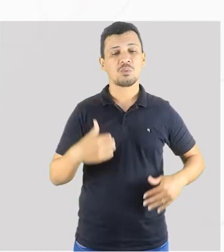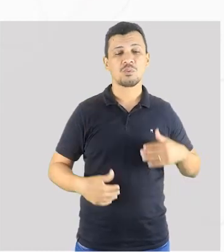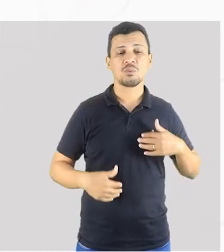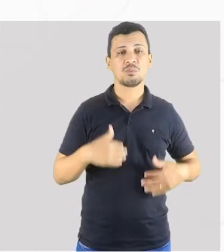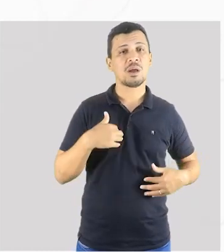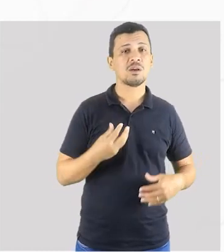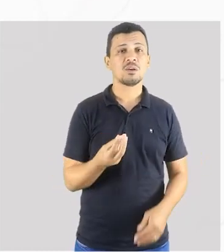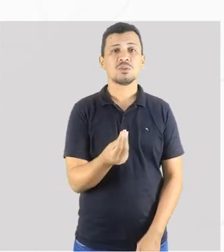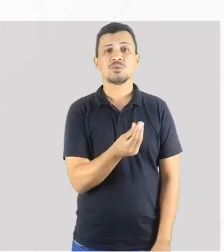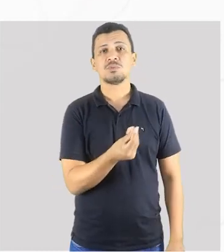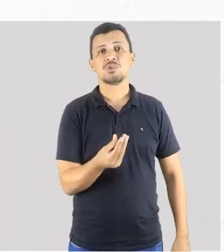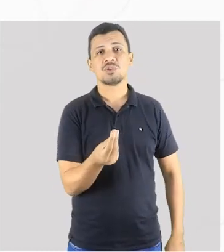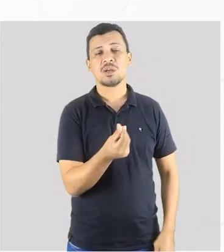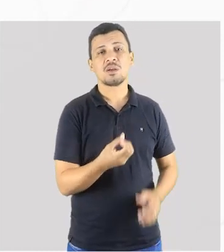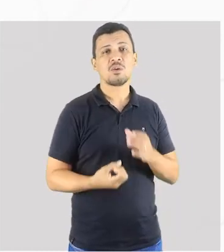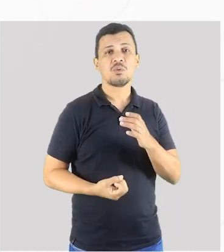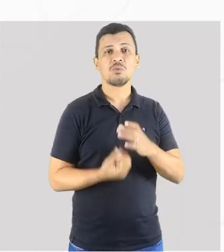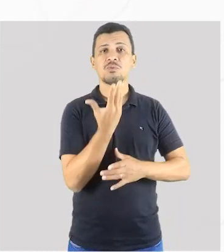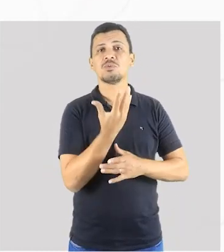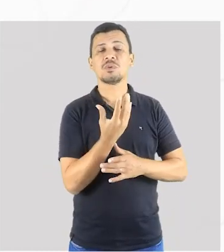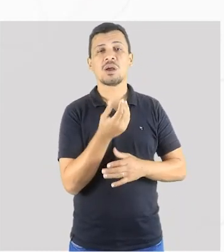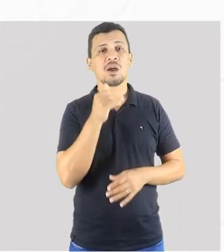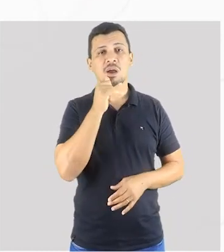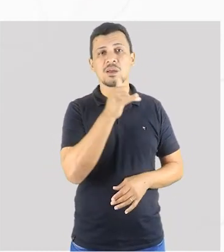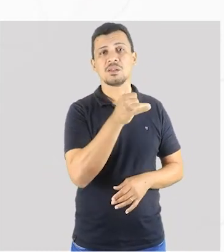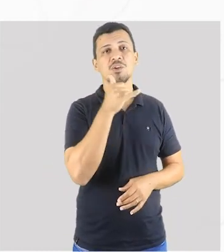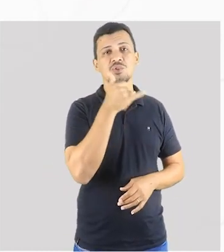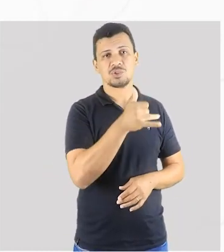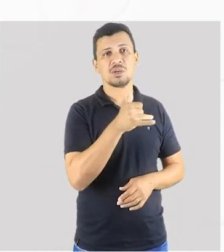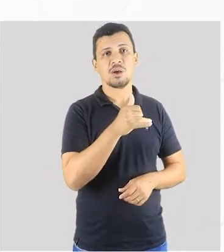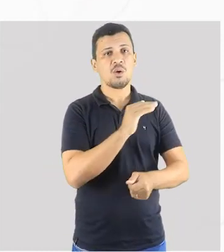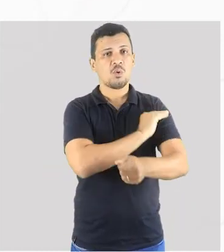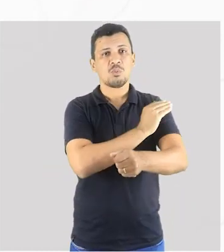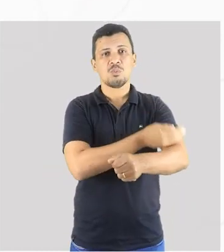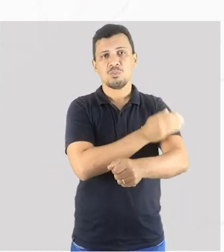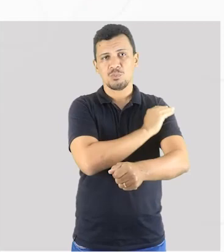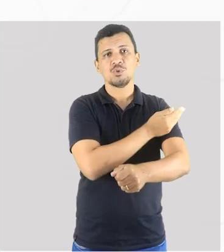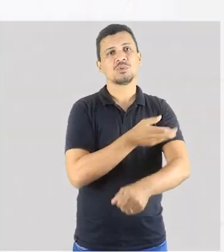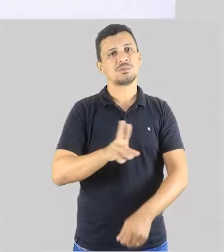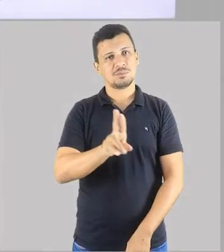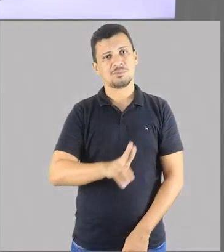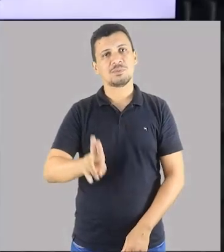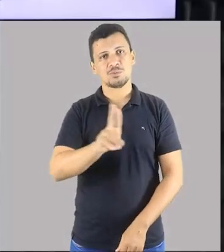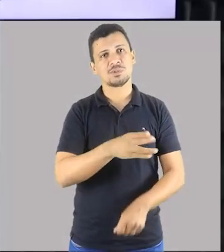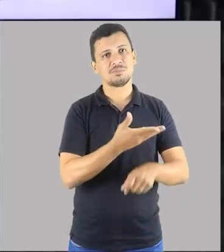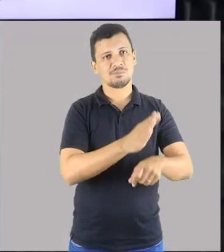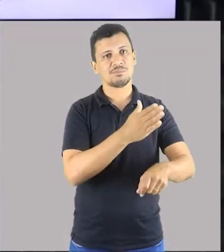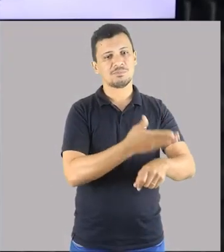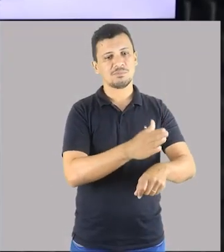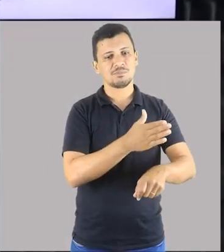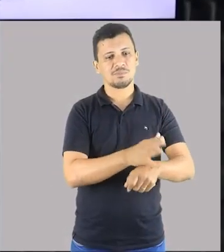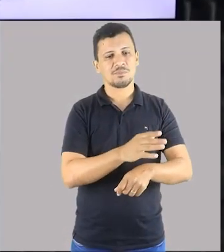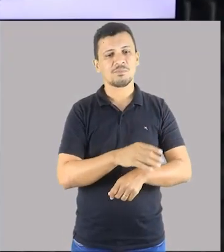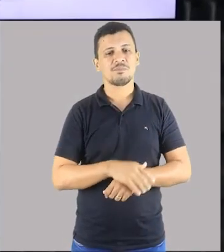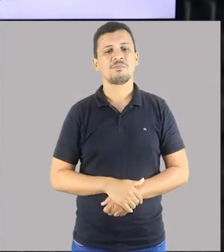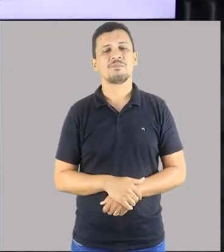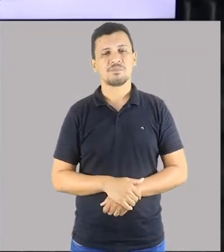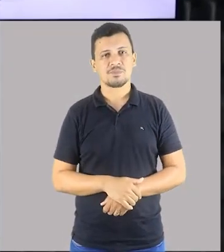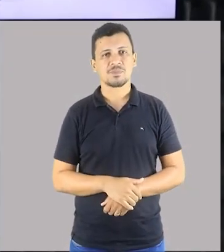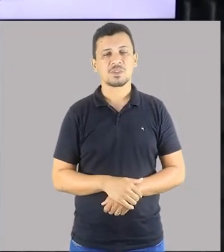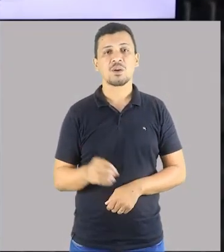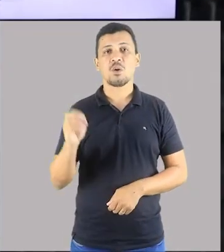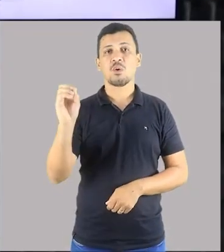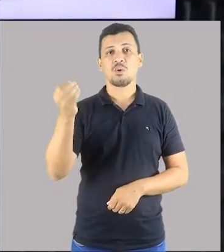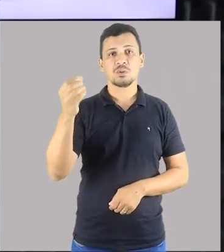que produzirão a energia transportadora para o músculo em atividade. Exercícios no qual o